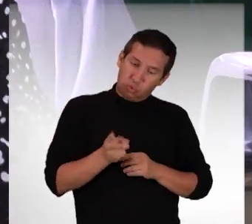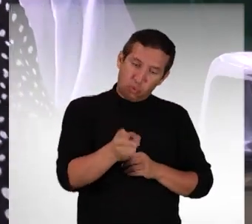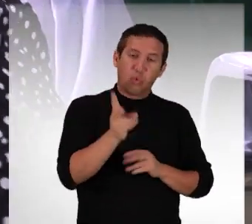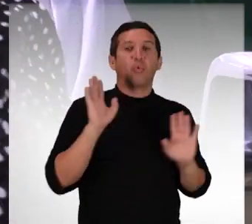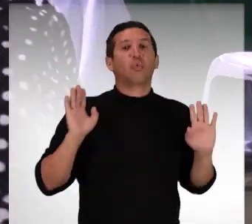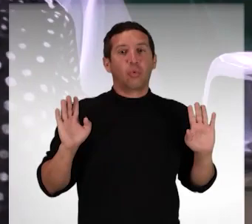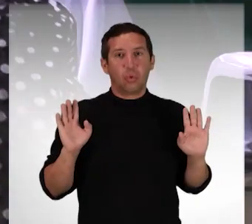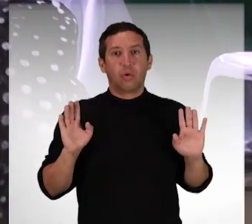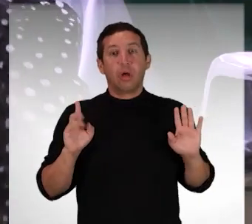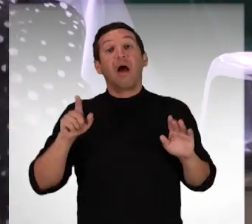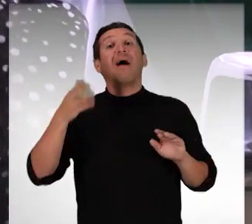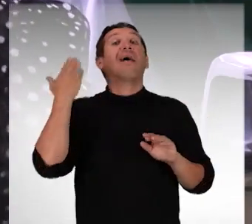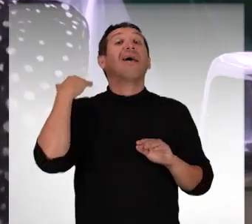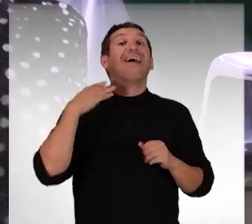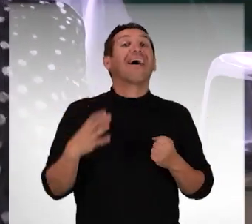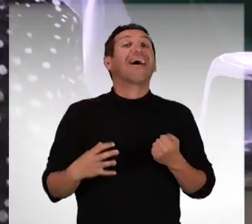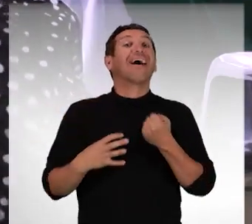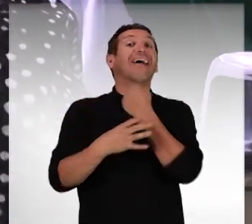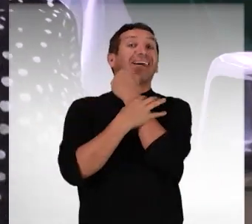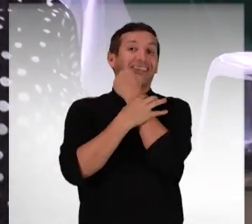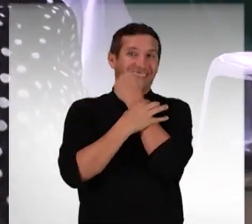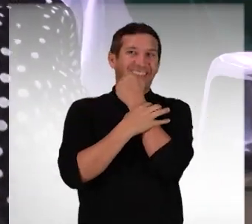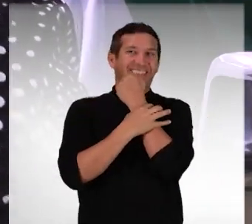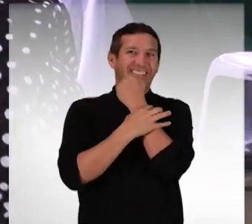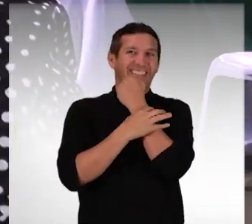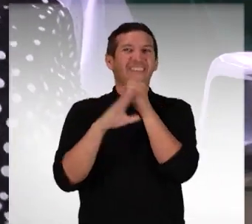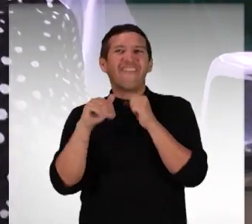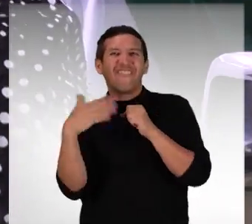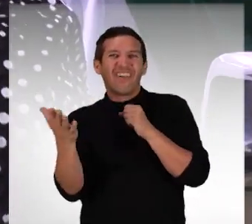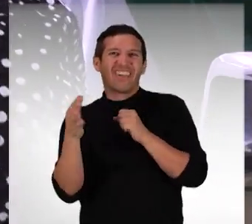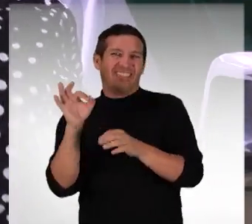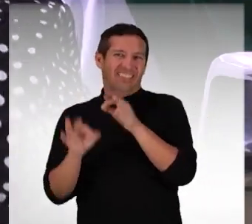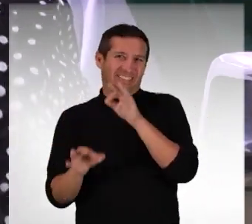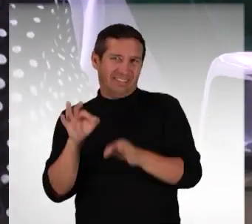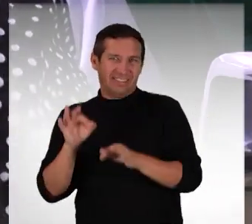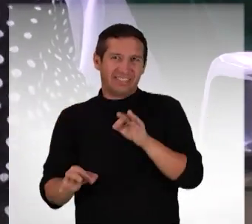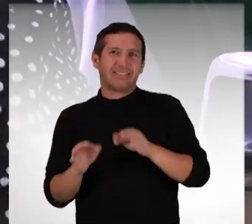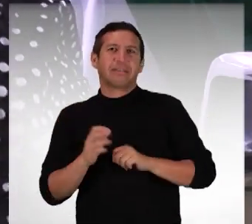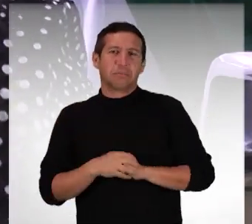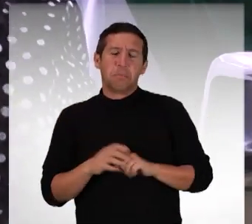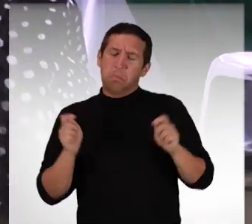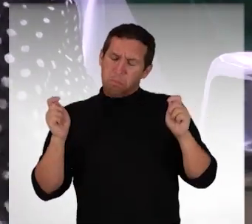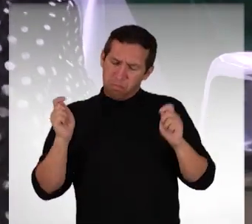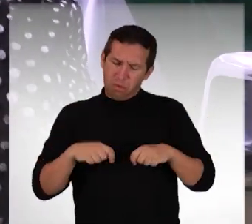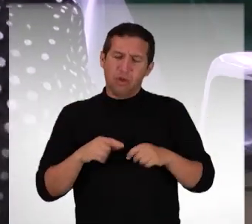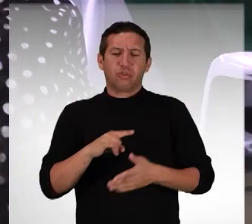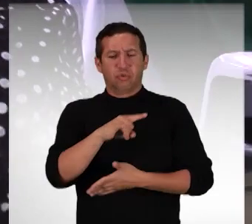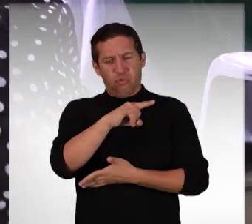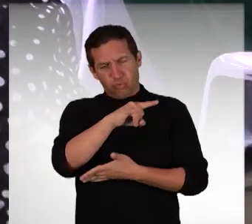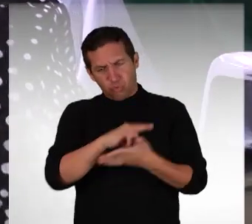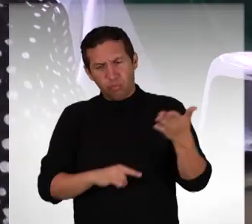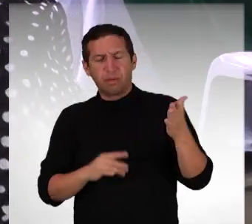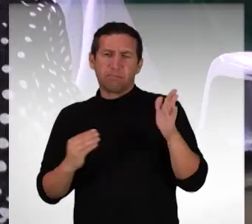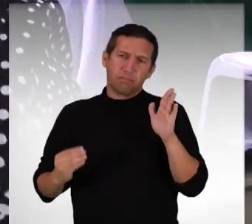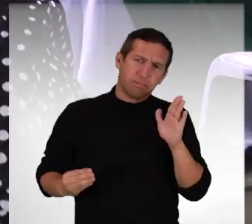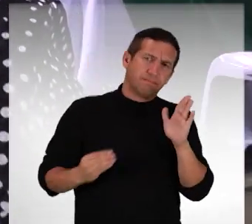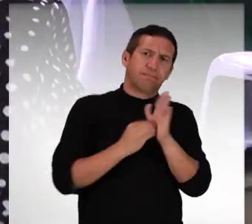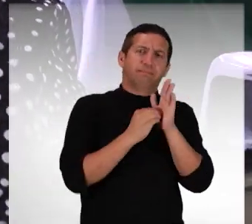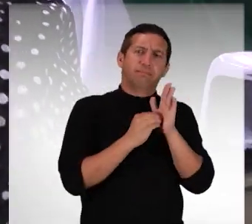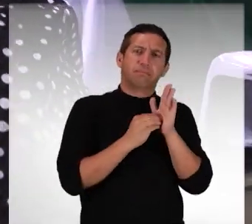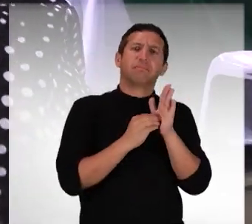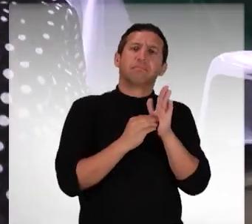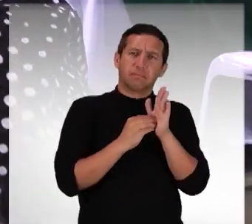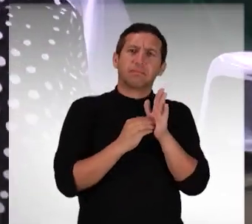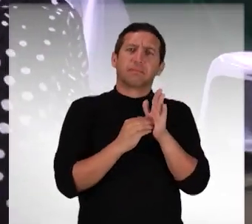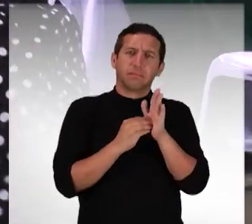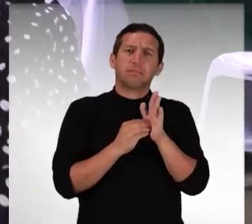continue para que as garantias que foram feitas de forma extrajudicial sejam documentadas nesse processo, para